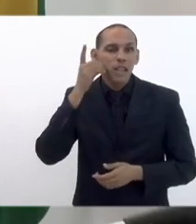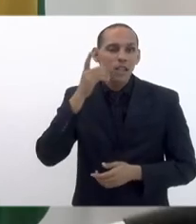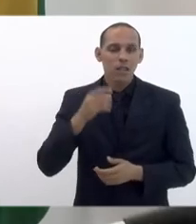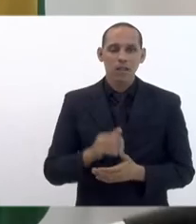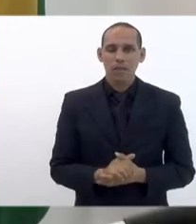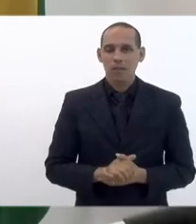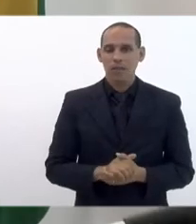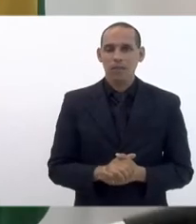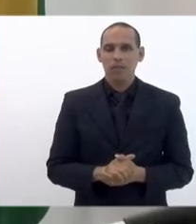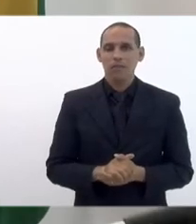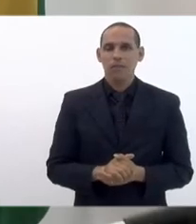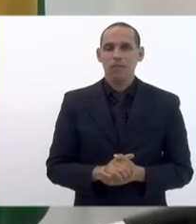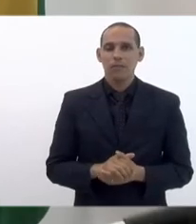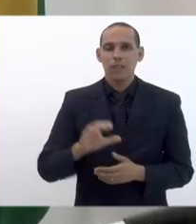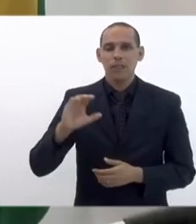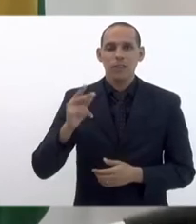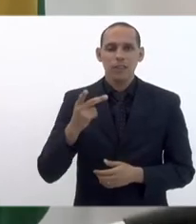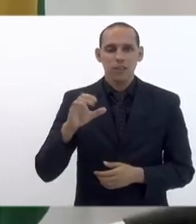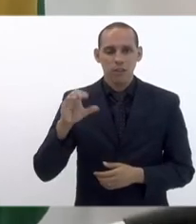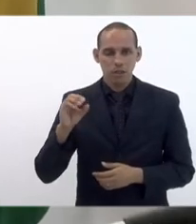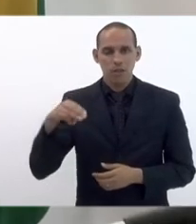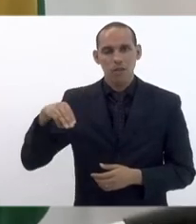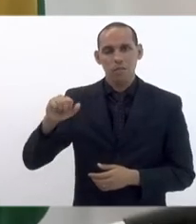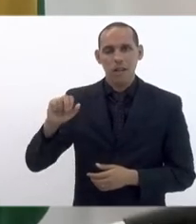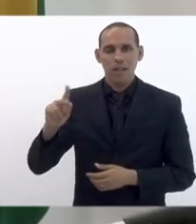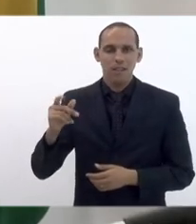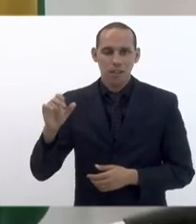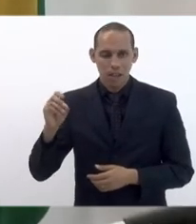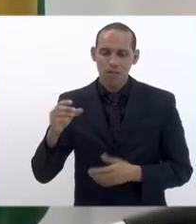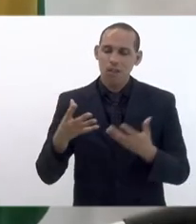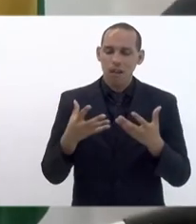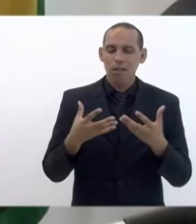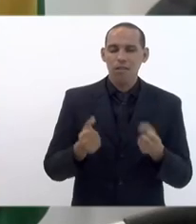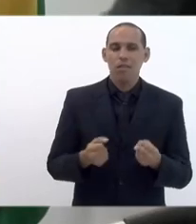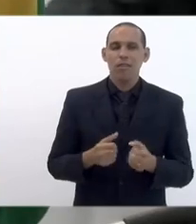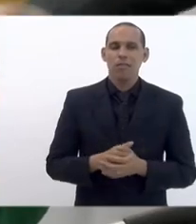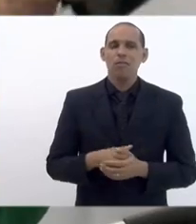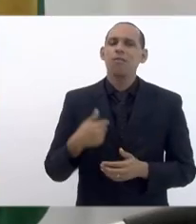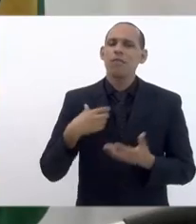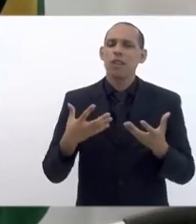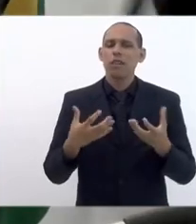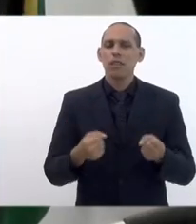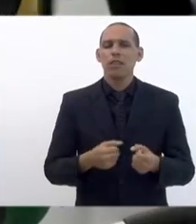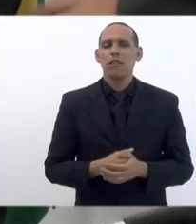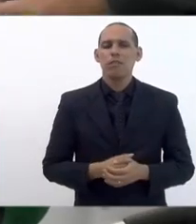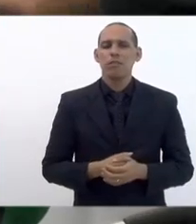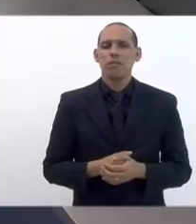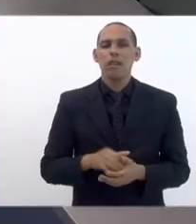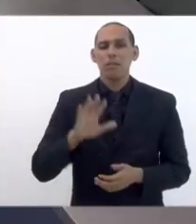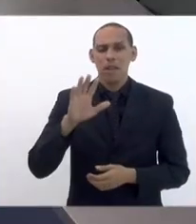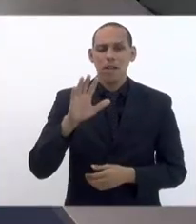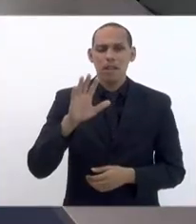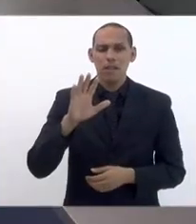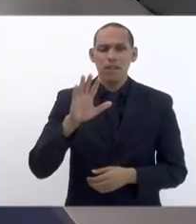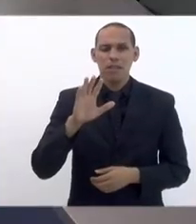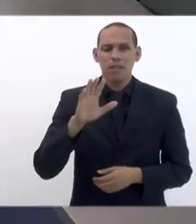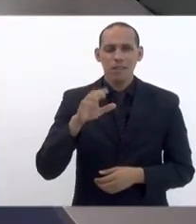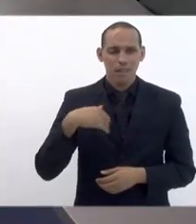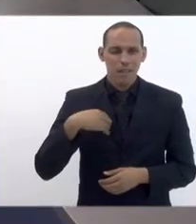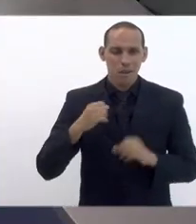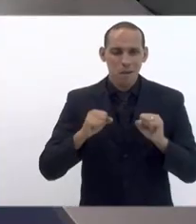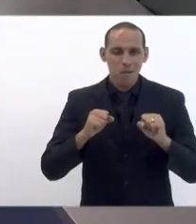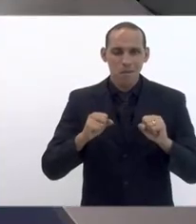o deputado Chico Machado vai acolher a contribuição aí no seu parecer. Eu acolho. Eu tenho outro. Posso fazer o papel de advogado diabo